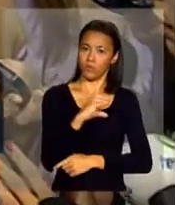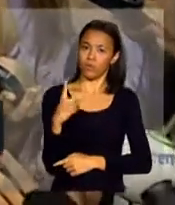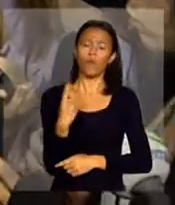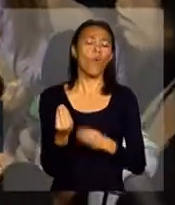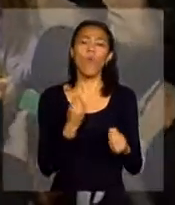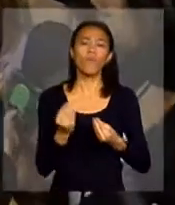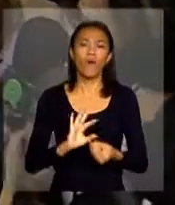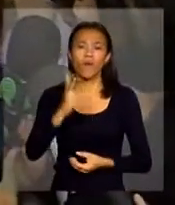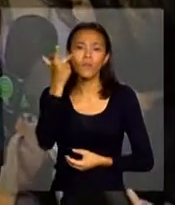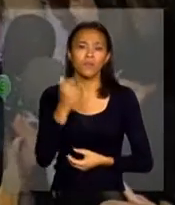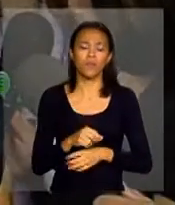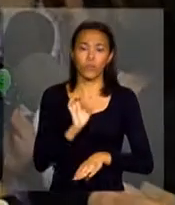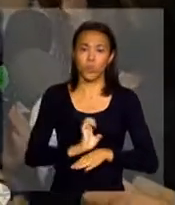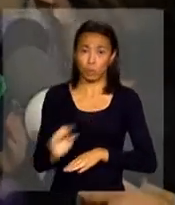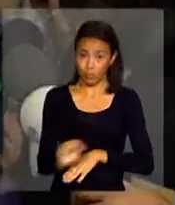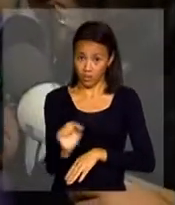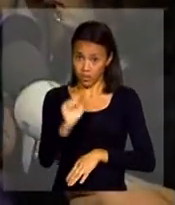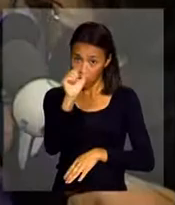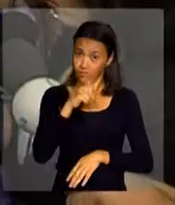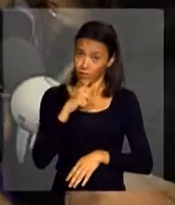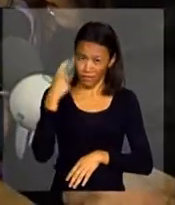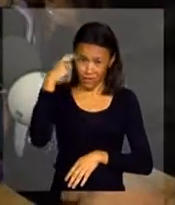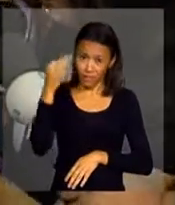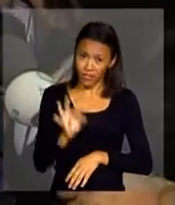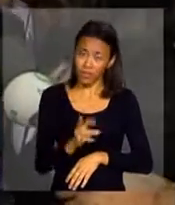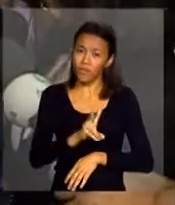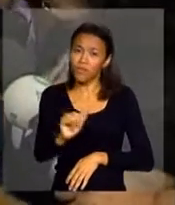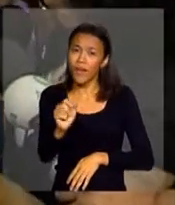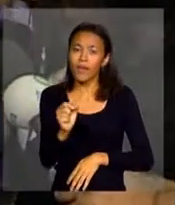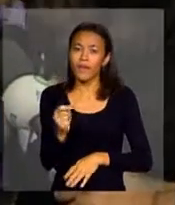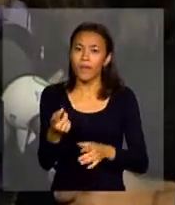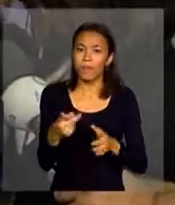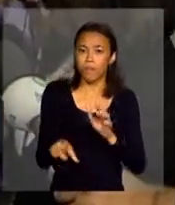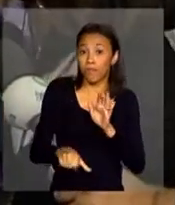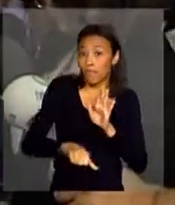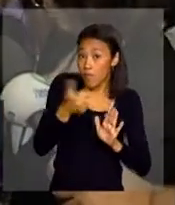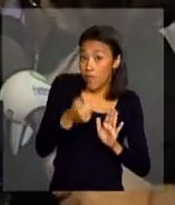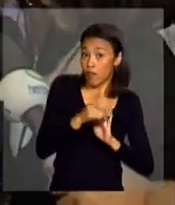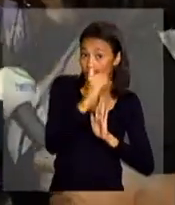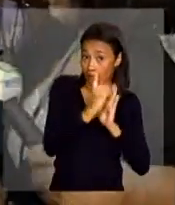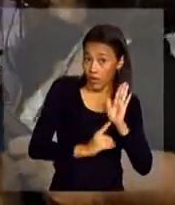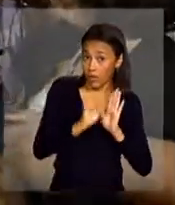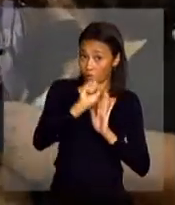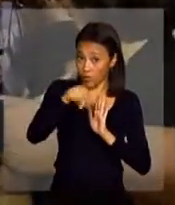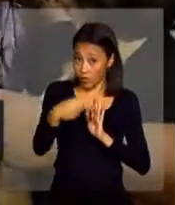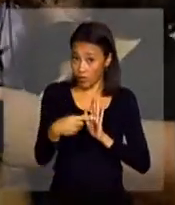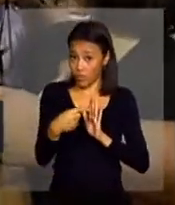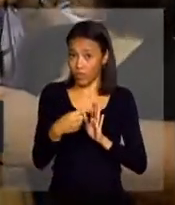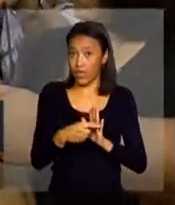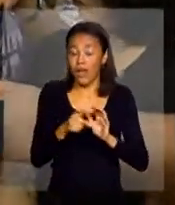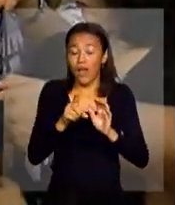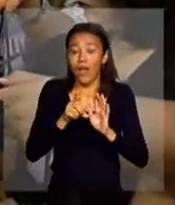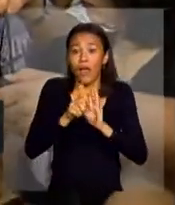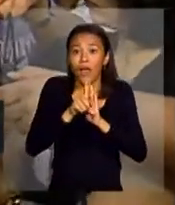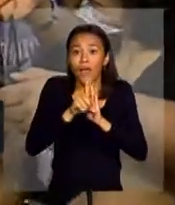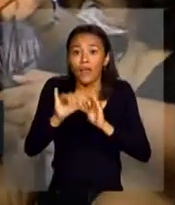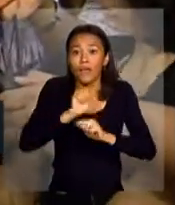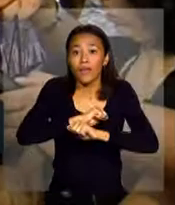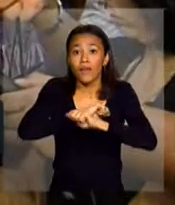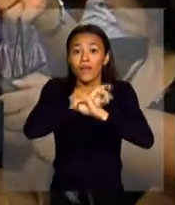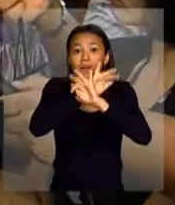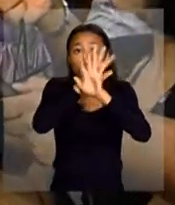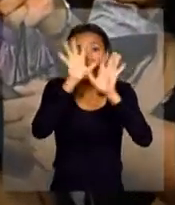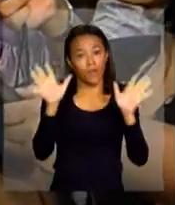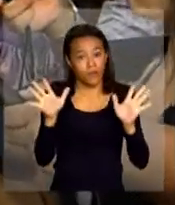isso? Os estados têm essa certeza de que vai passar por decreto presidencial essa regulamentação? A lei é clara, a regulamentação geral é